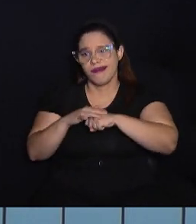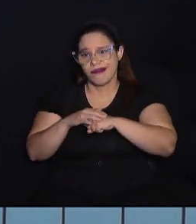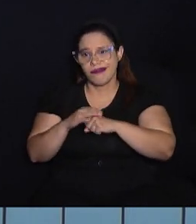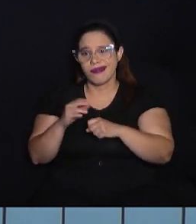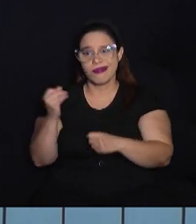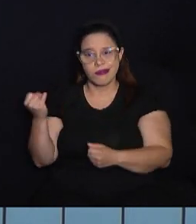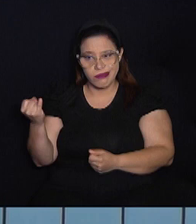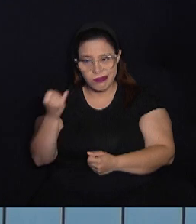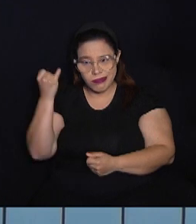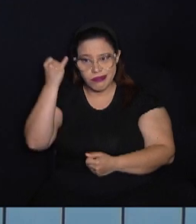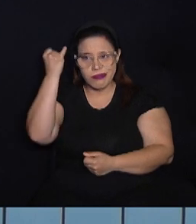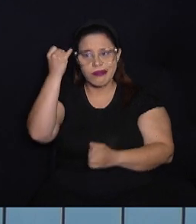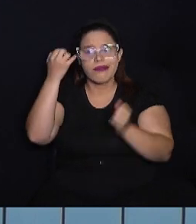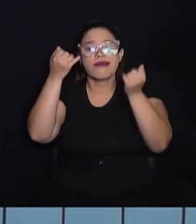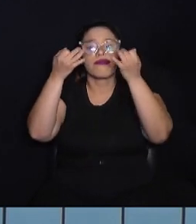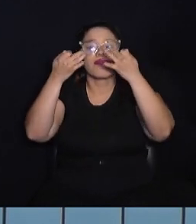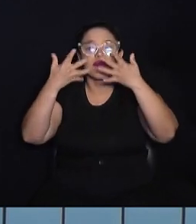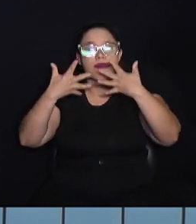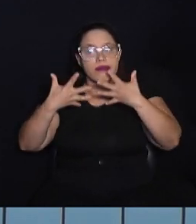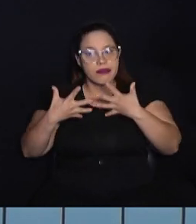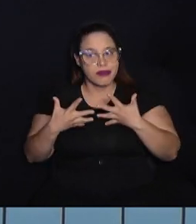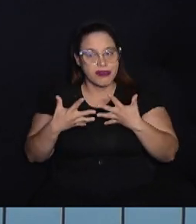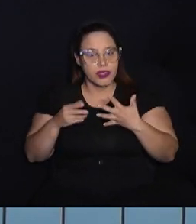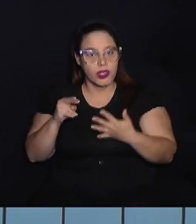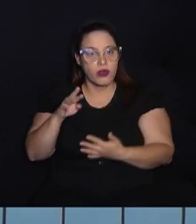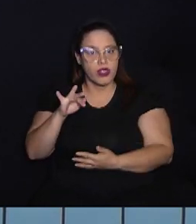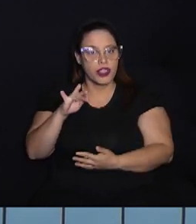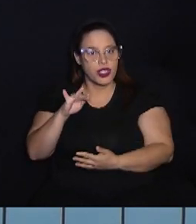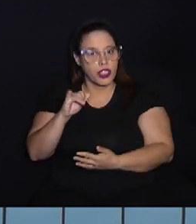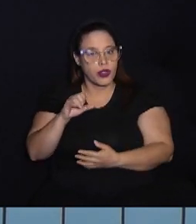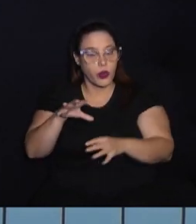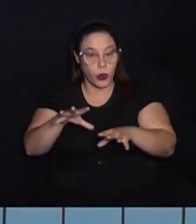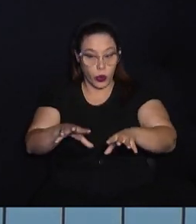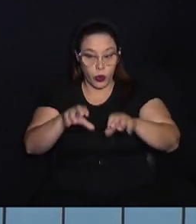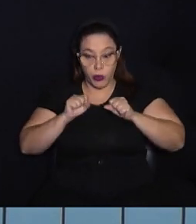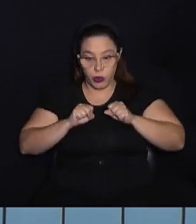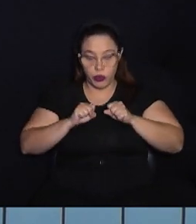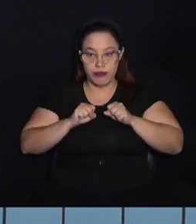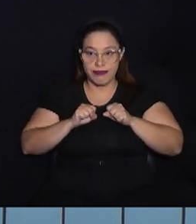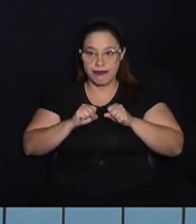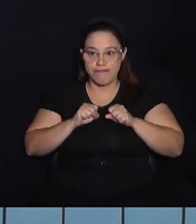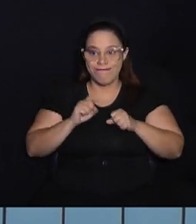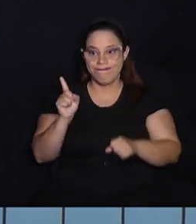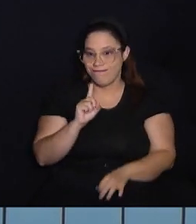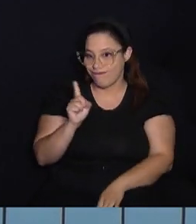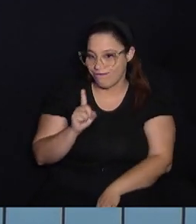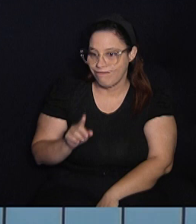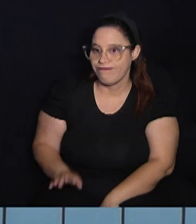gente esclarecer isso aqui para a população, que o vitiligo, ele não é contagioso. Então, gostaria que você falasse isso